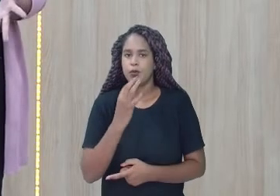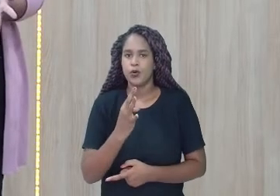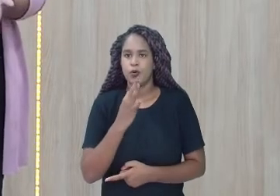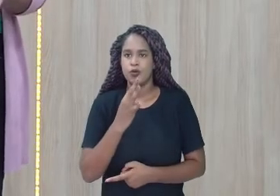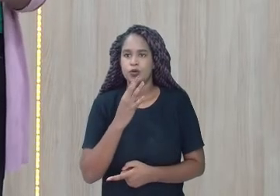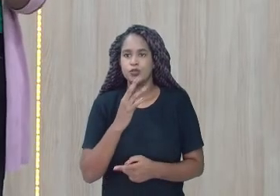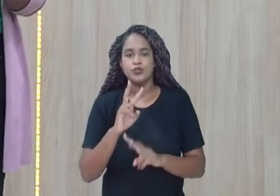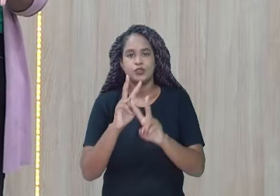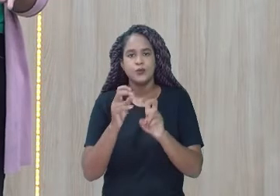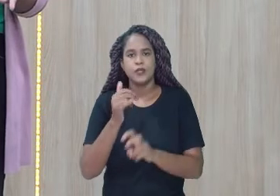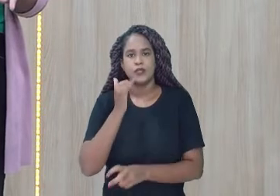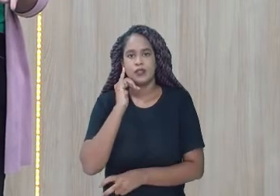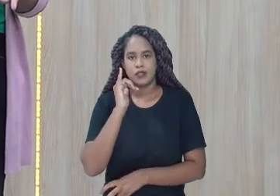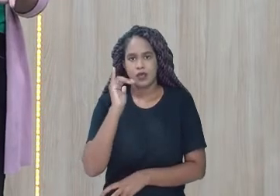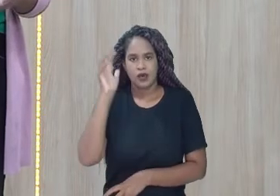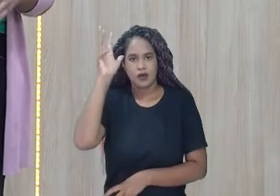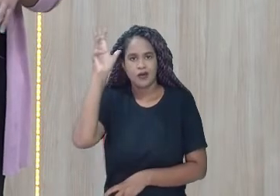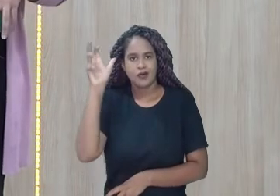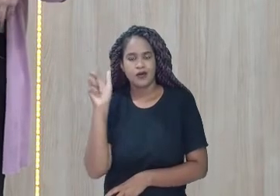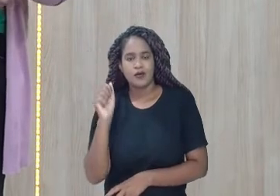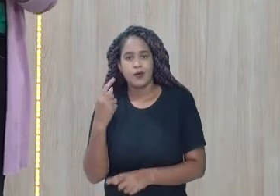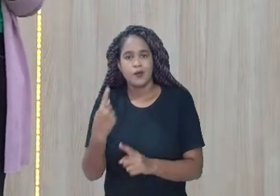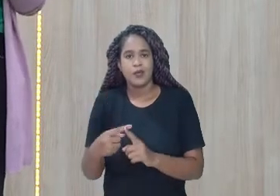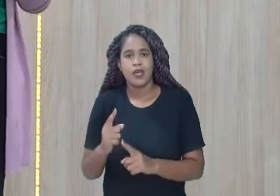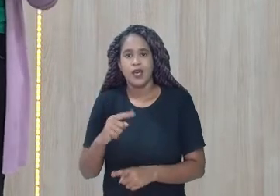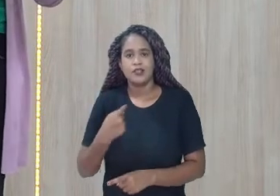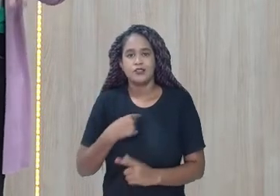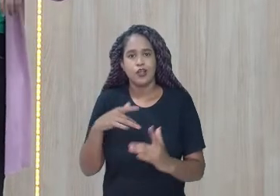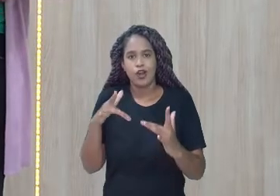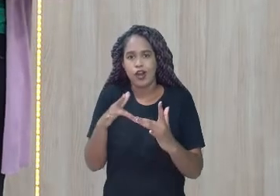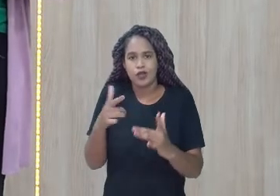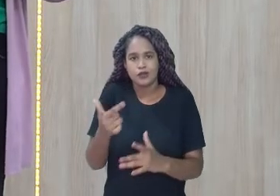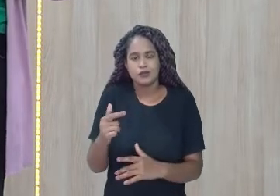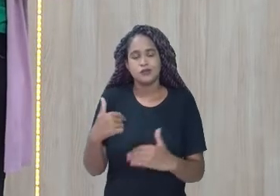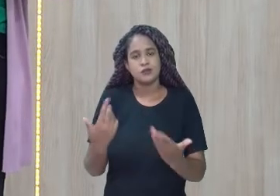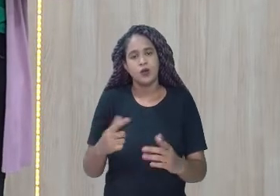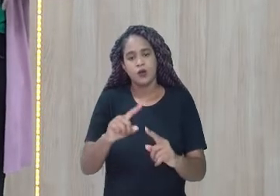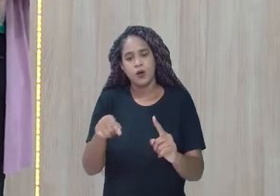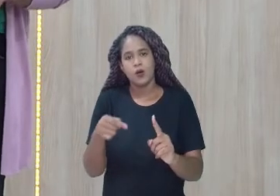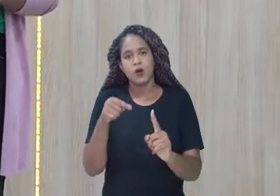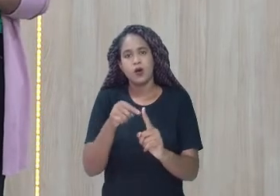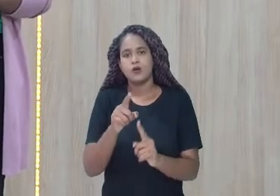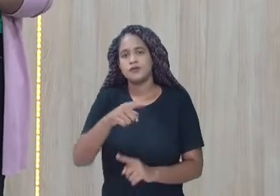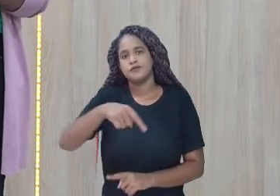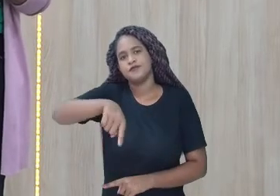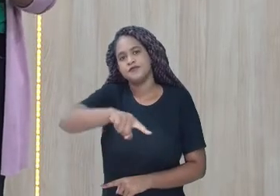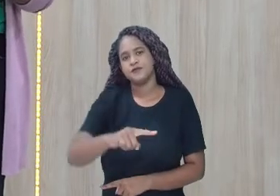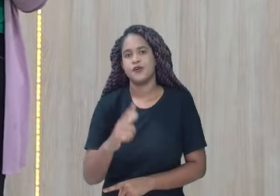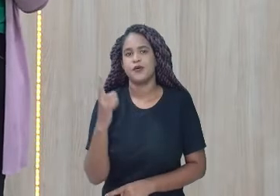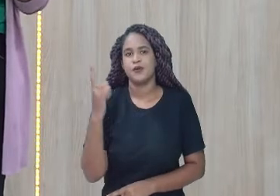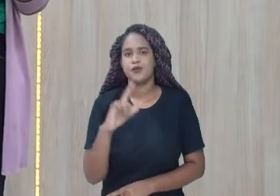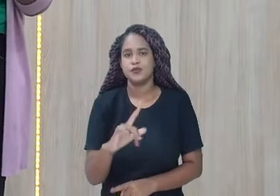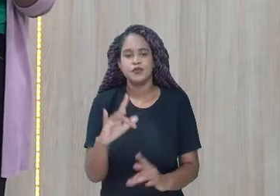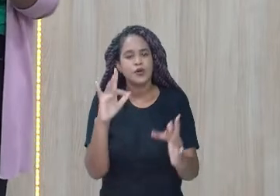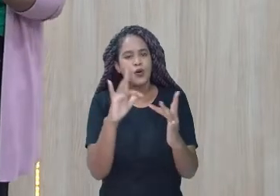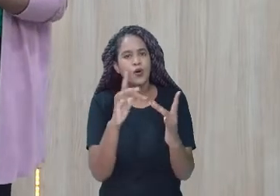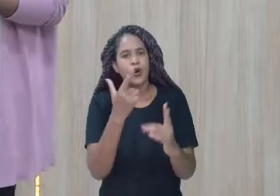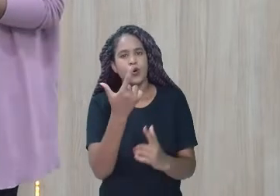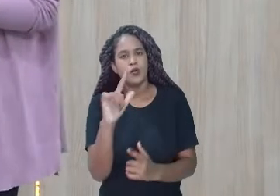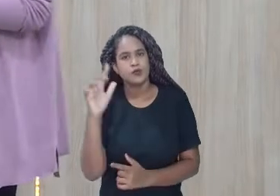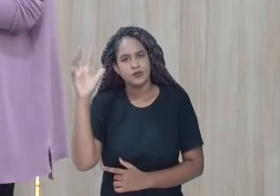com elas ao longo da nossa vida escolar, então isso é uma tentativa de fazer com que vocês consigam ter contato com essas outras